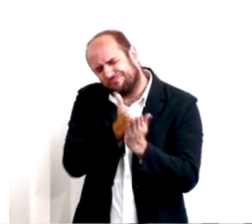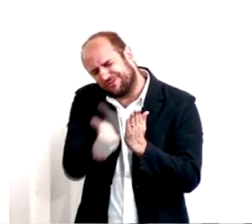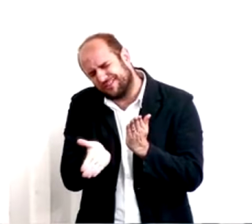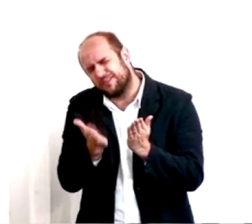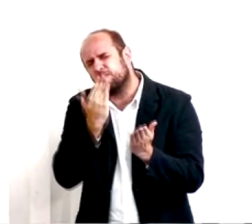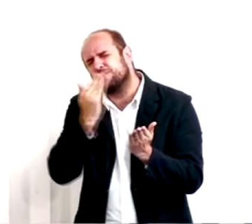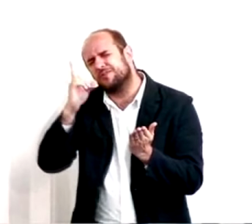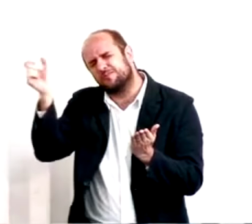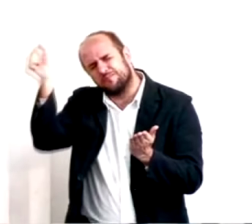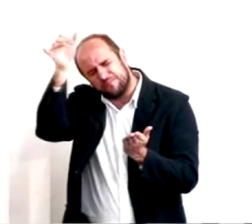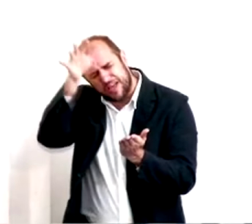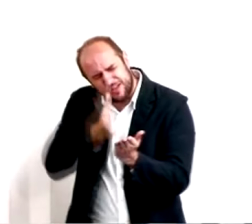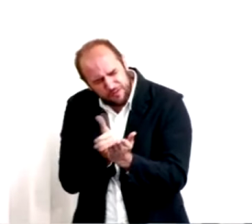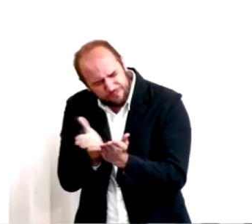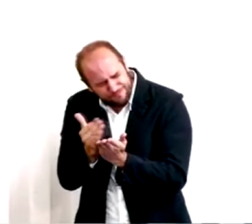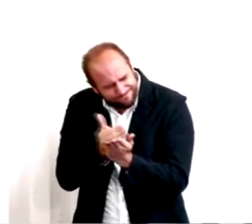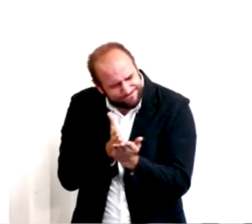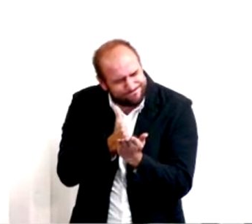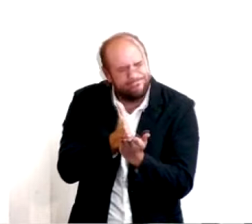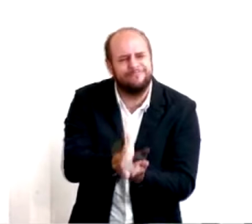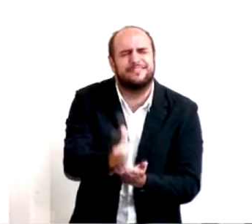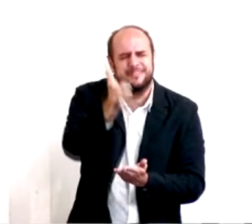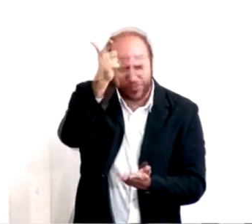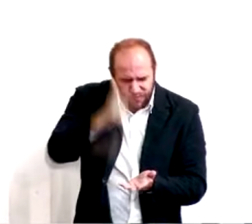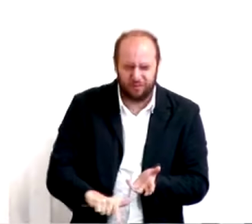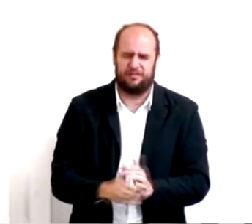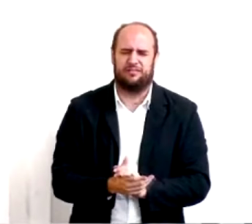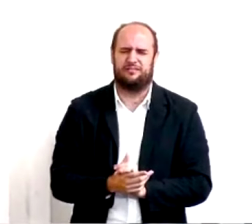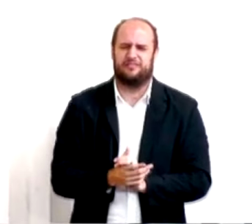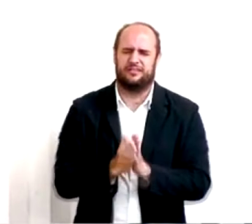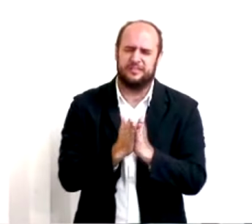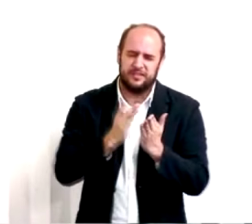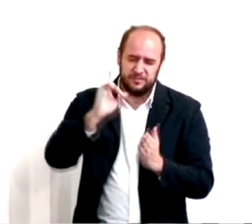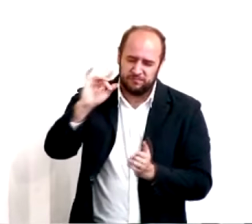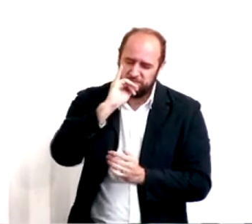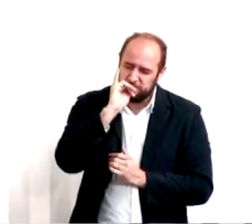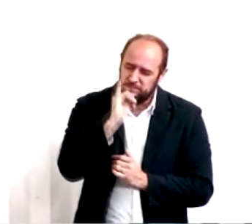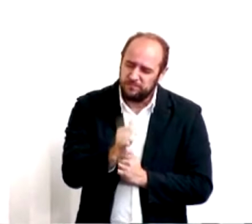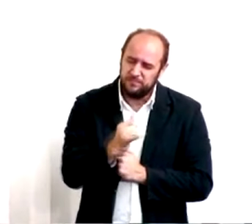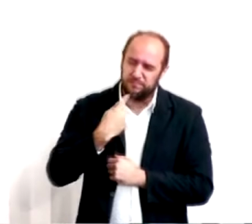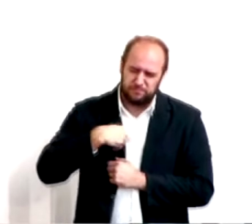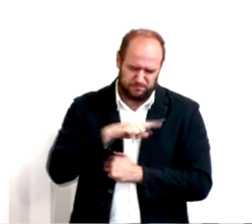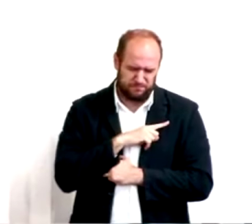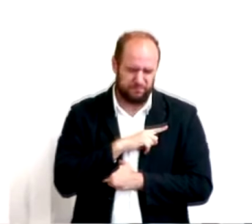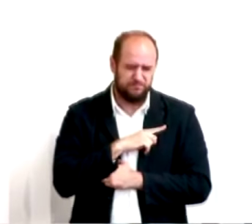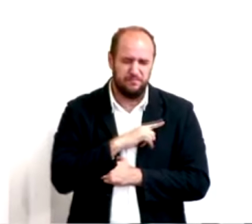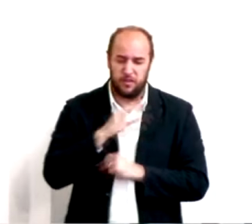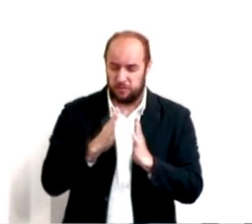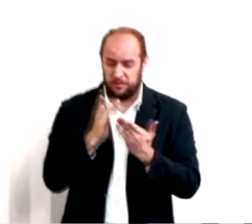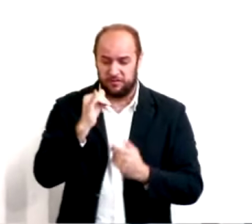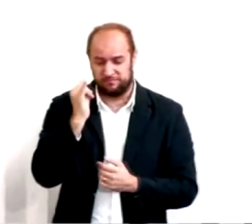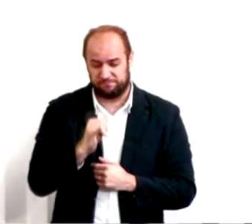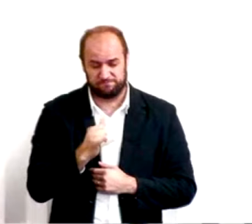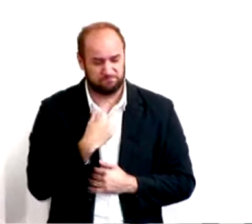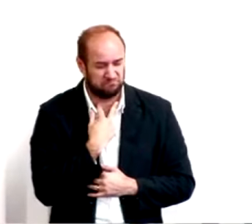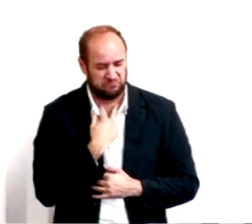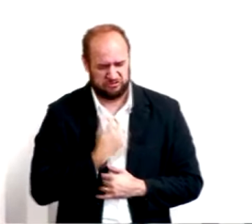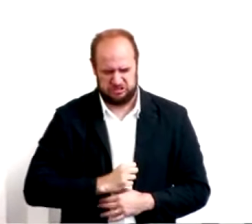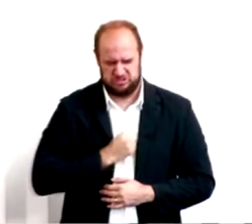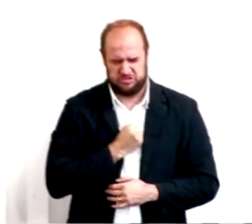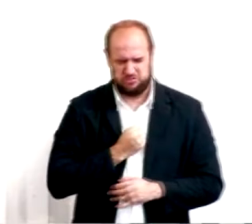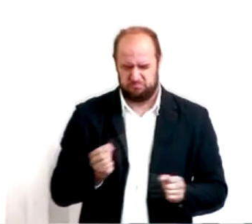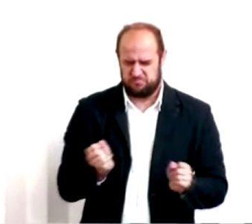senhor ajuda-nos quando a tua palavra diz que a gente deve ser tardio para se irar pronto